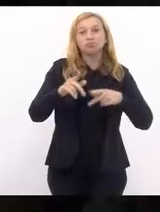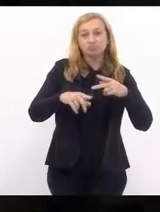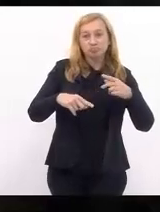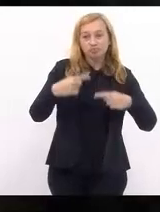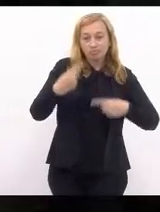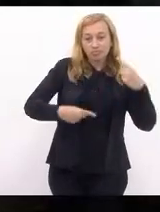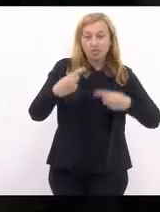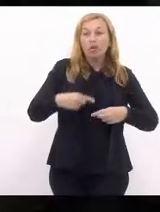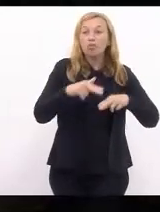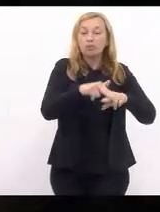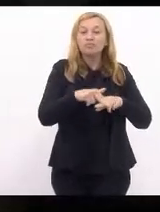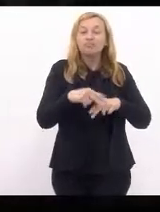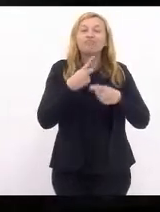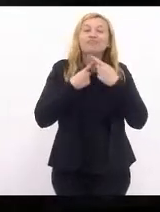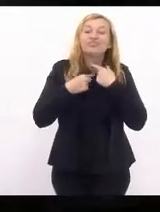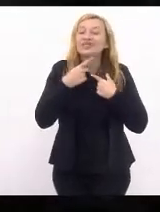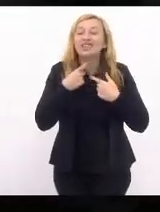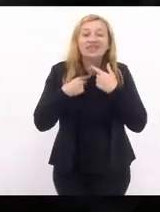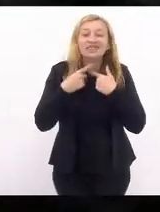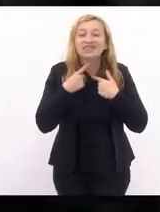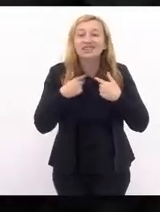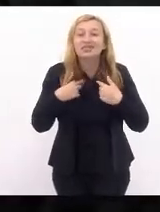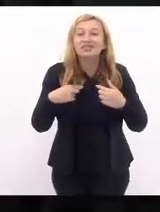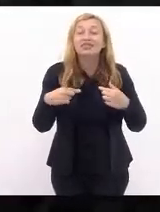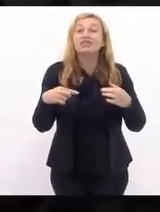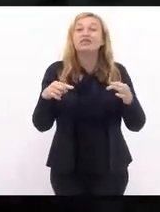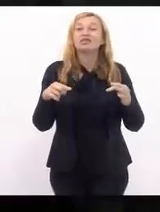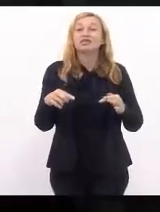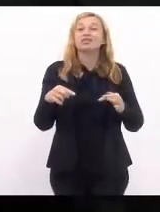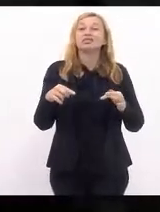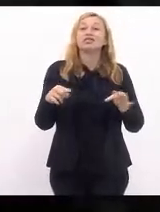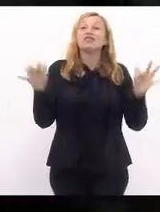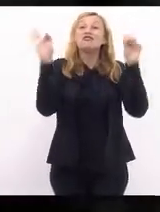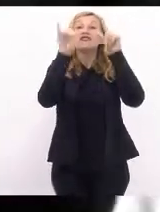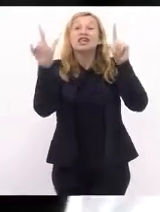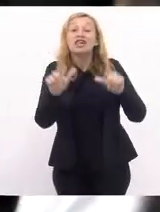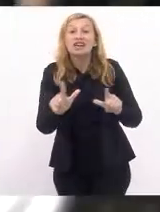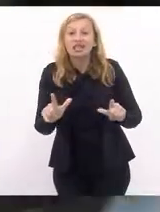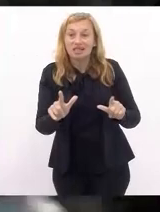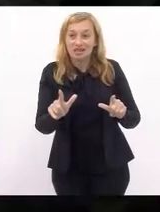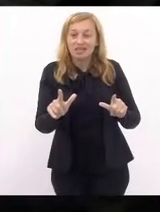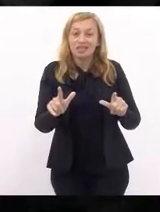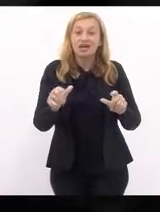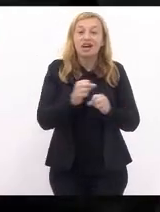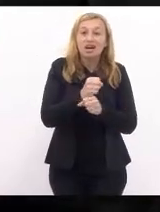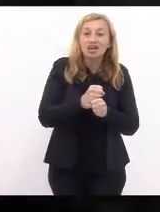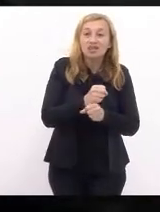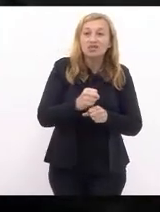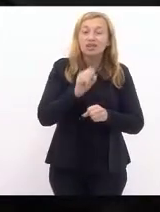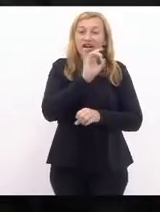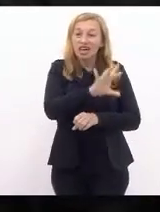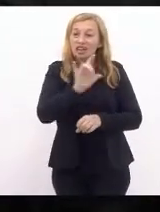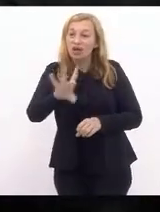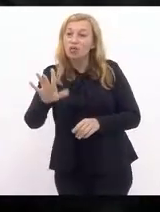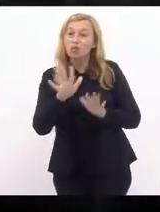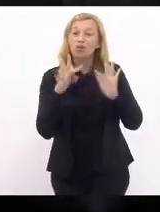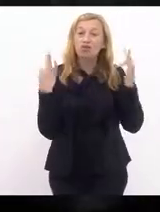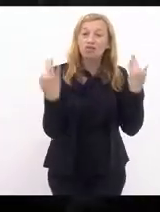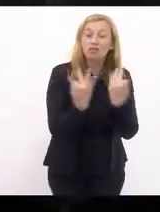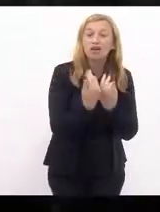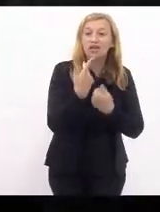por isso eu desejo um final de ano de muitas festas cada um com a sua família com